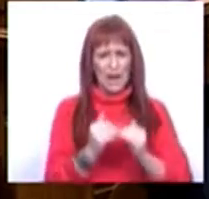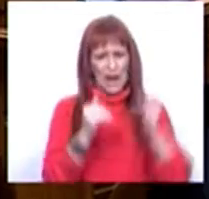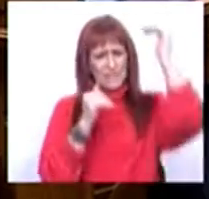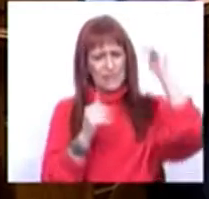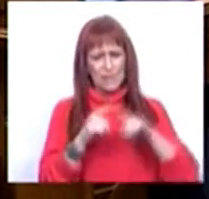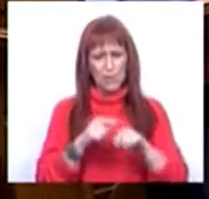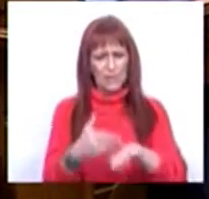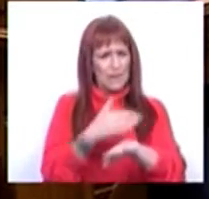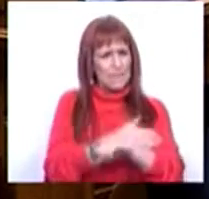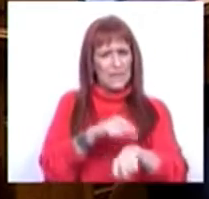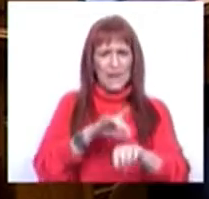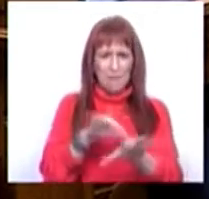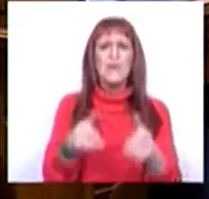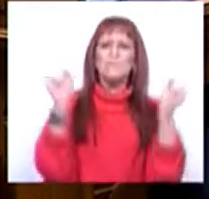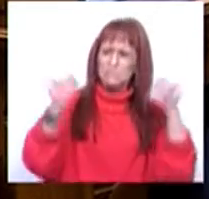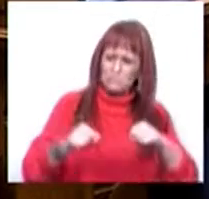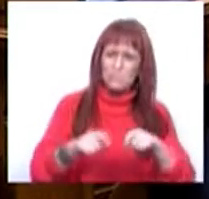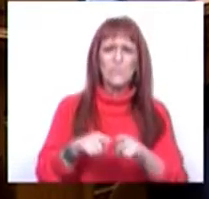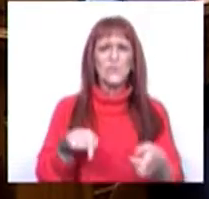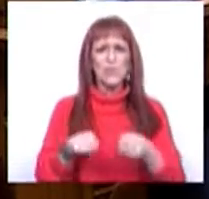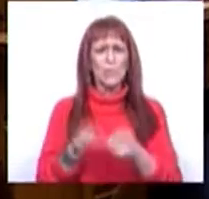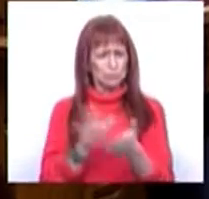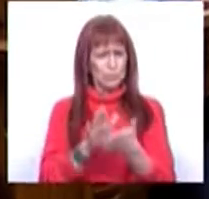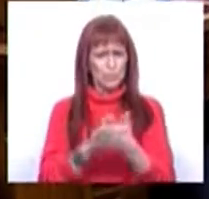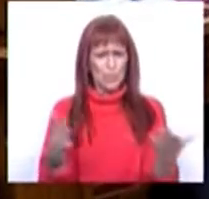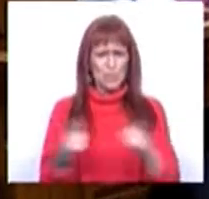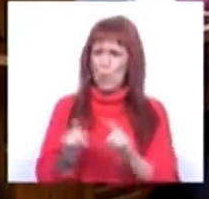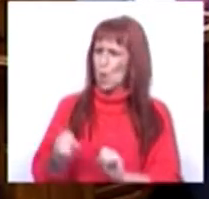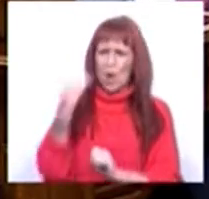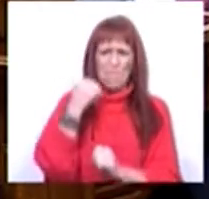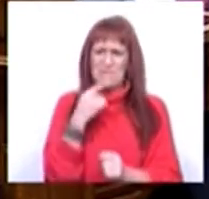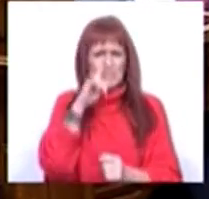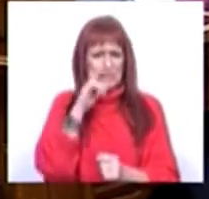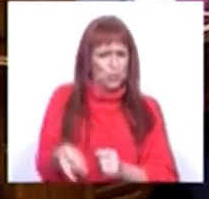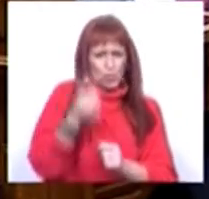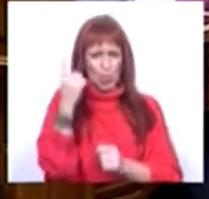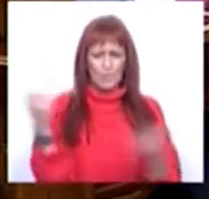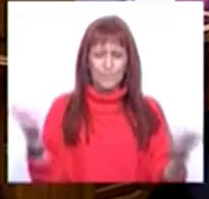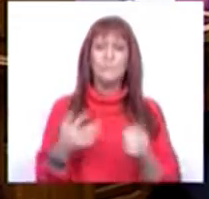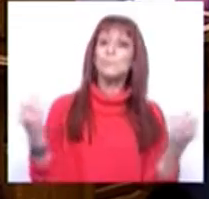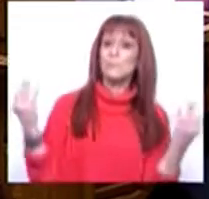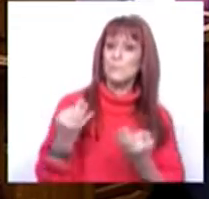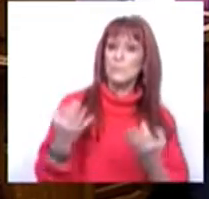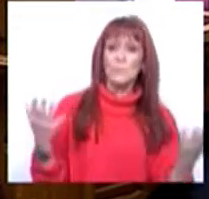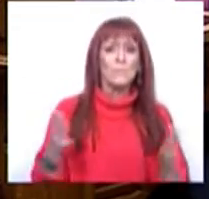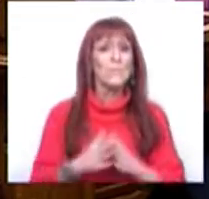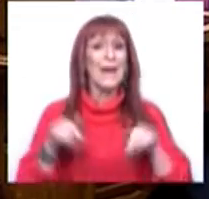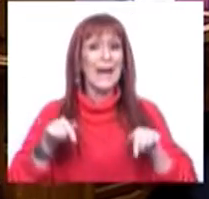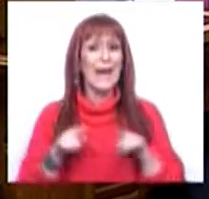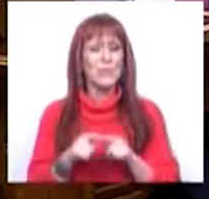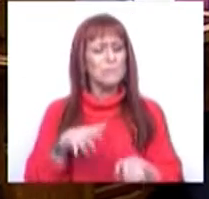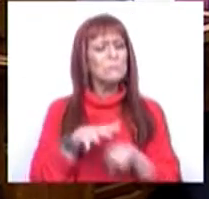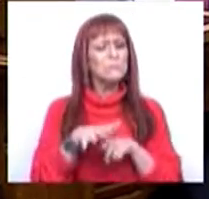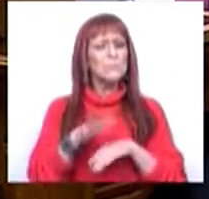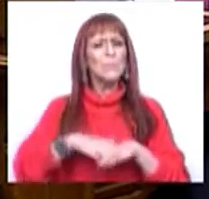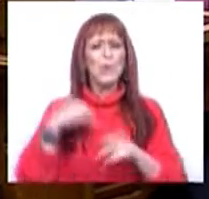do período pré-pandemia. Sim, estes dados são factuais e não existem forma de os desmentir. Certamente, este é o